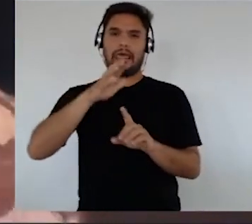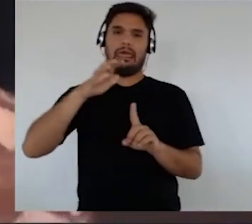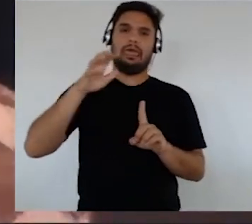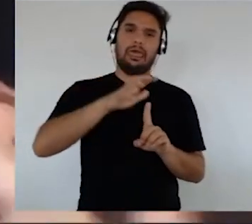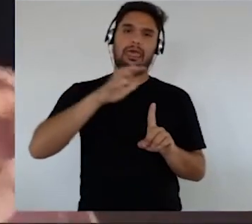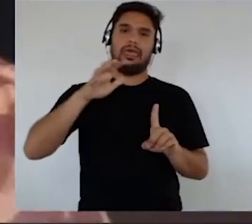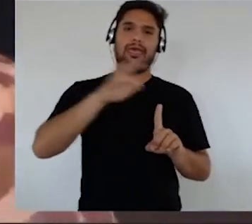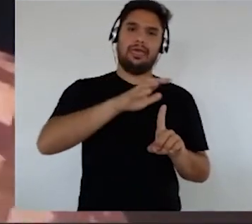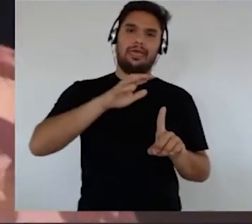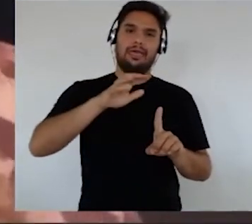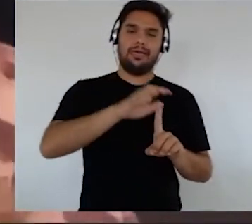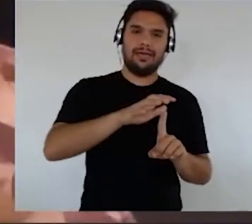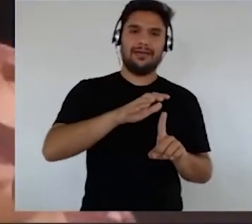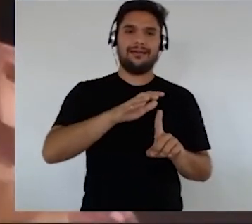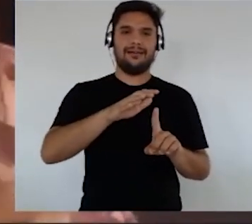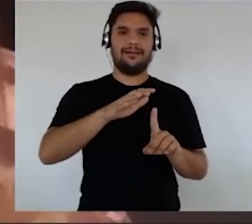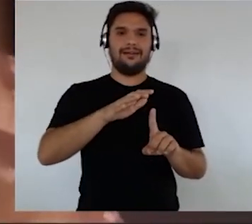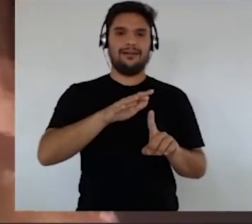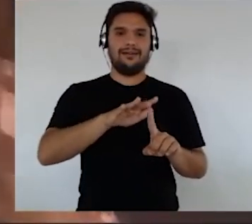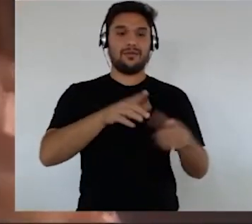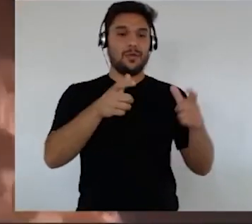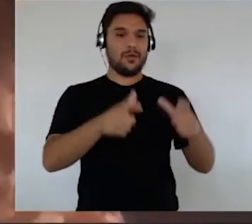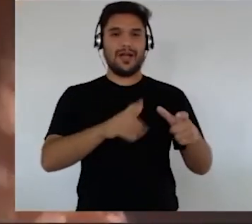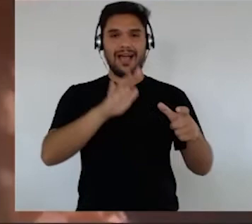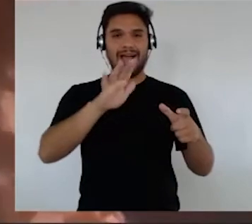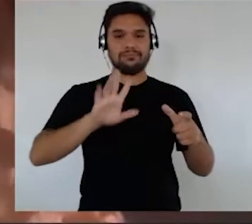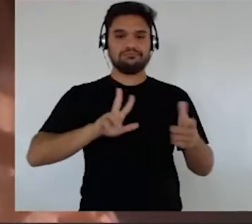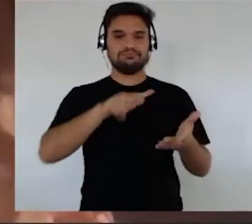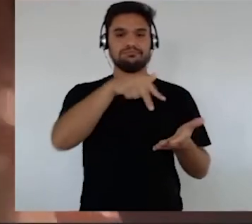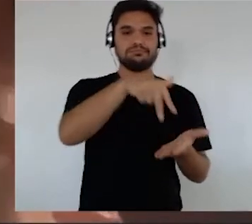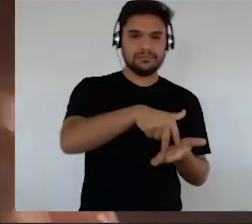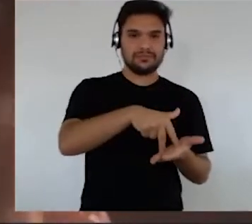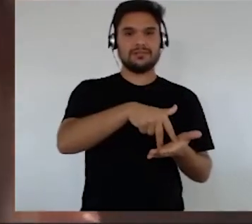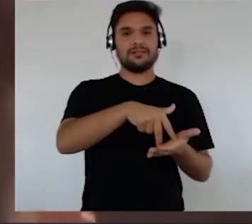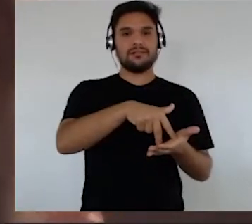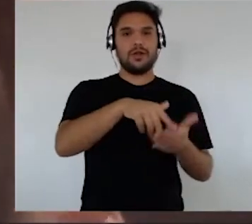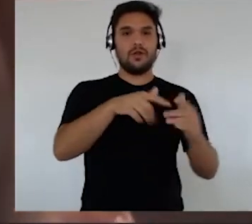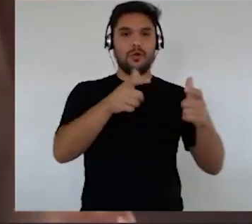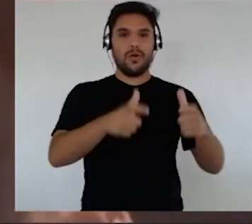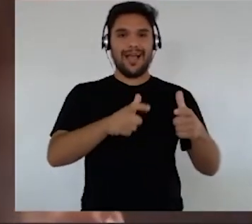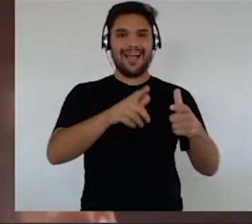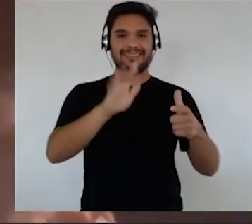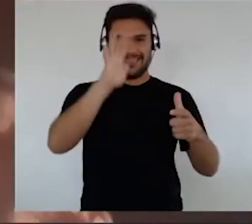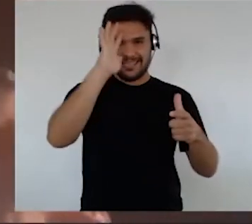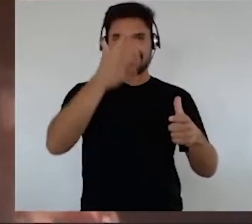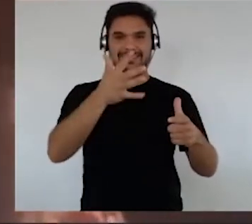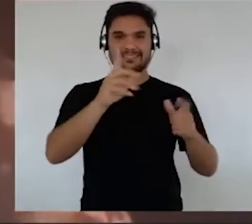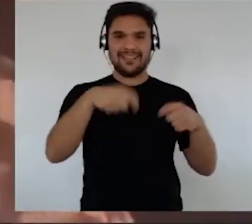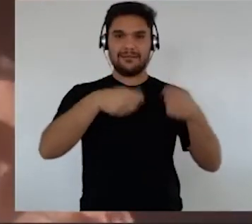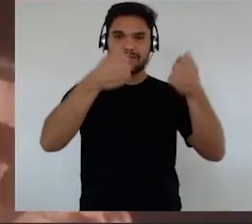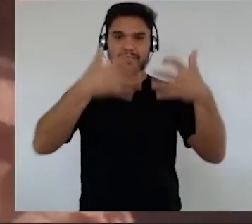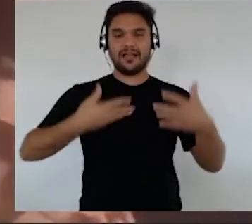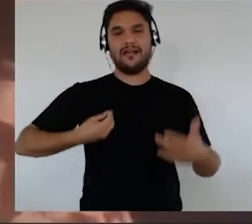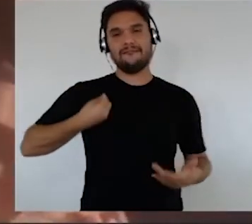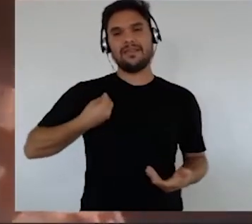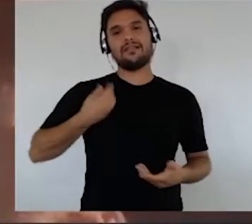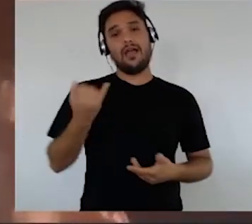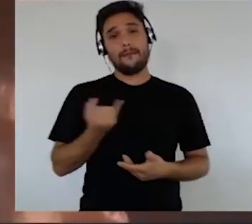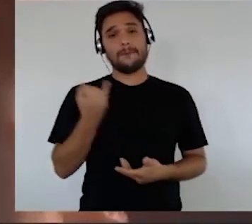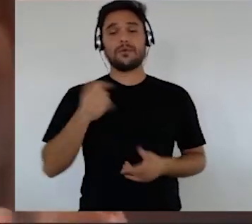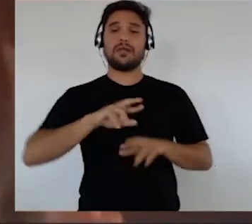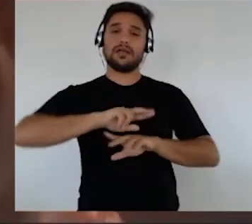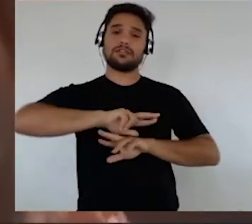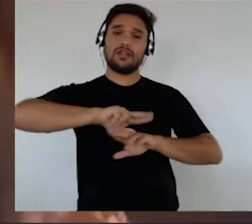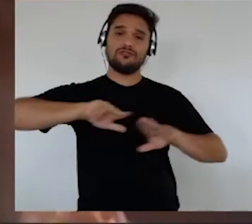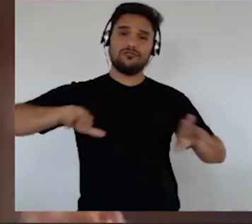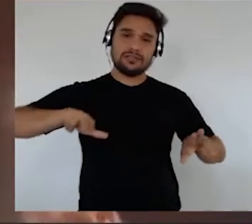Então, a gente estando nos espaços de decisão, a gente vai poder falar a partir da nossa realidade. Como é importante a diversidade.